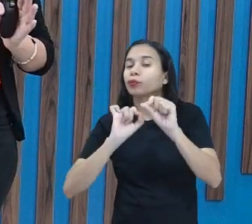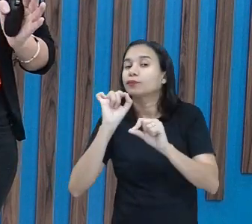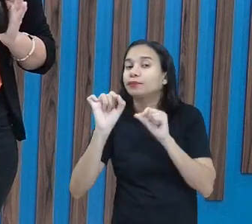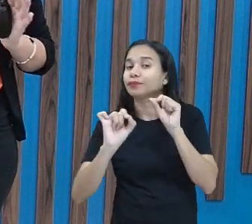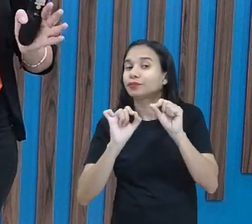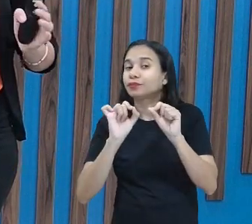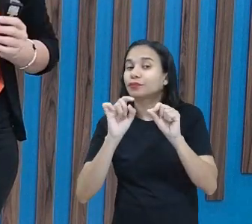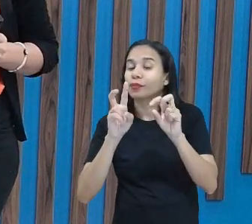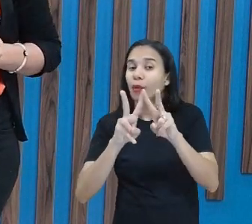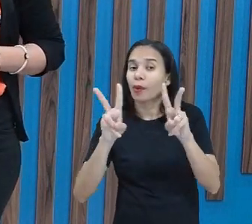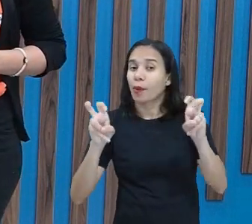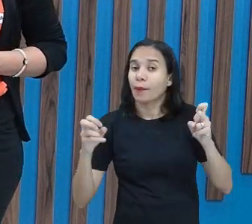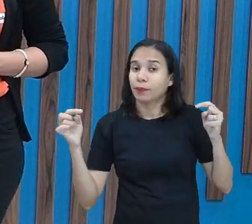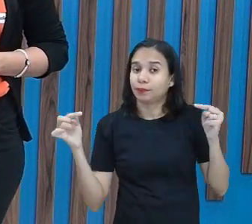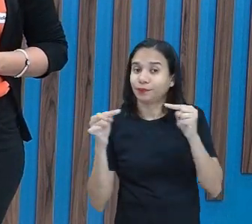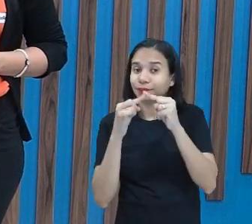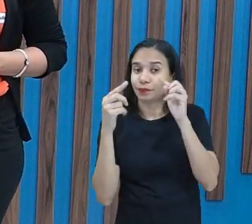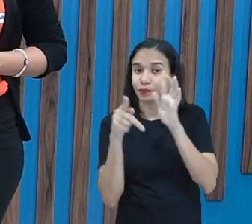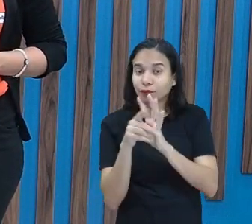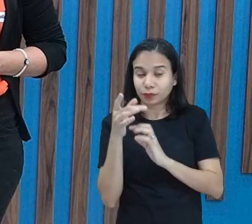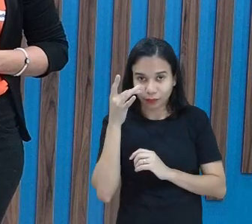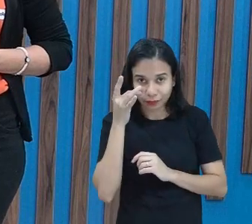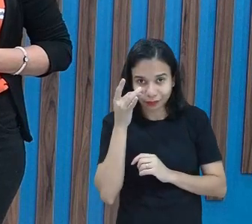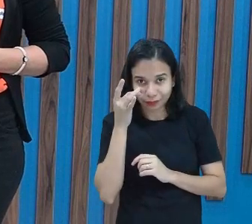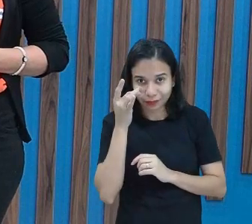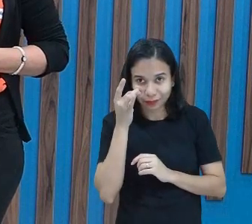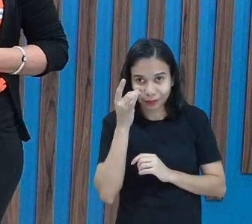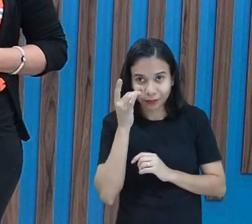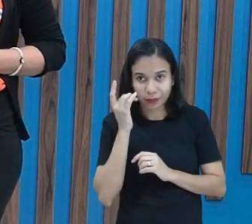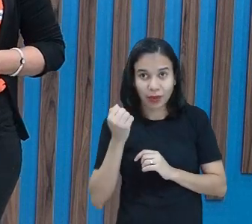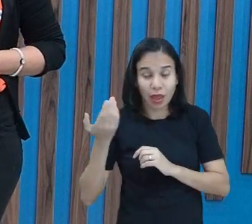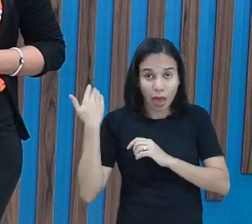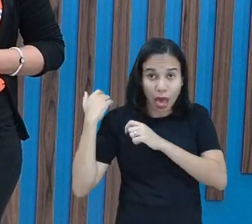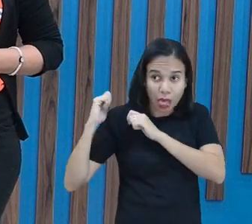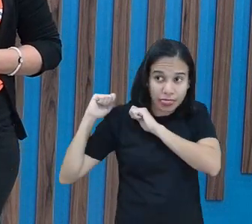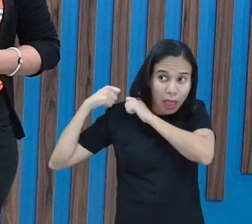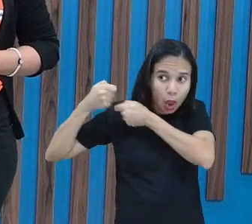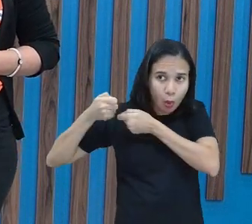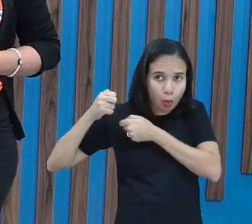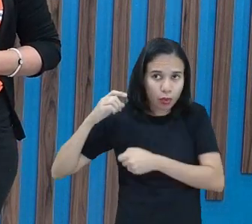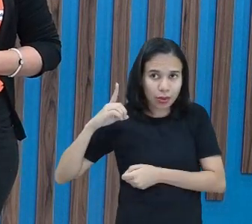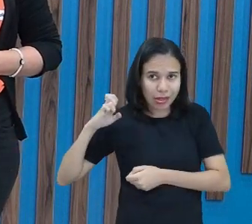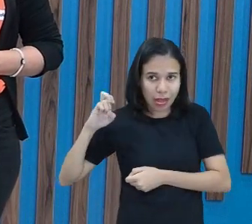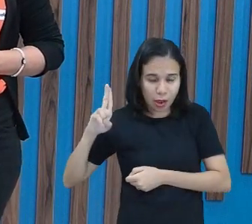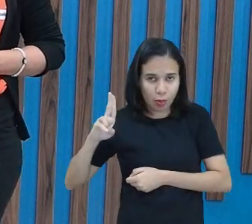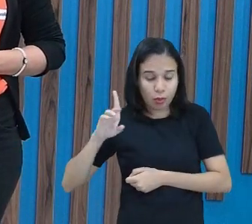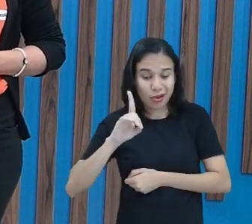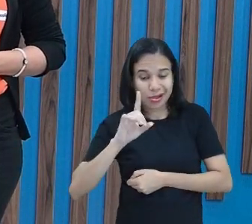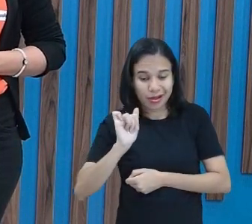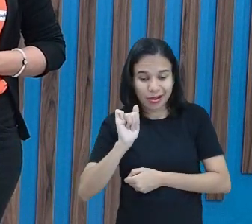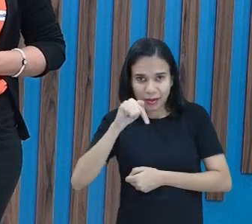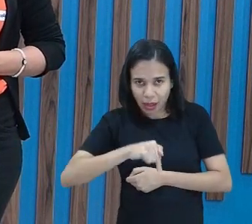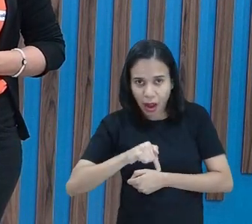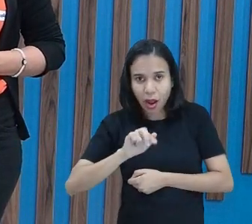Qual dessas frases aí está no presente? Deu, dá ou dará?